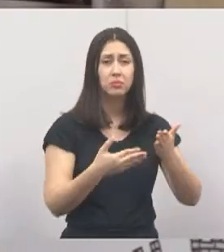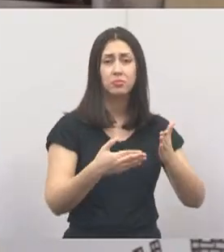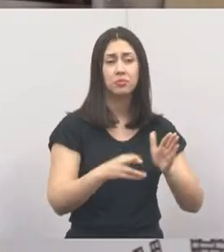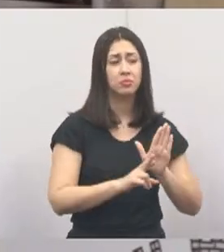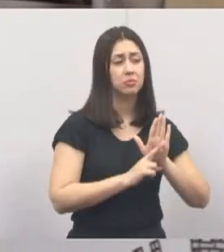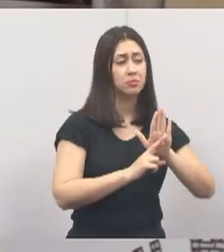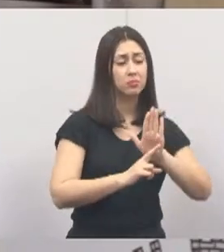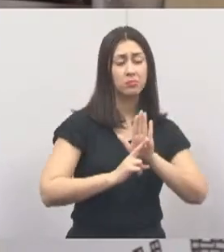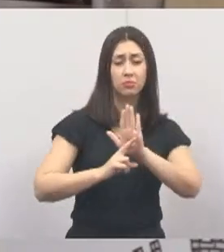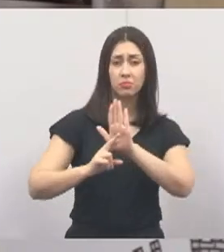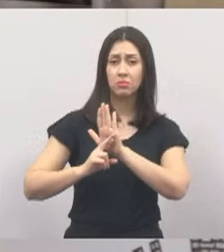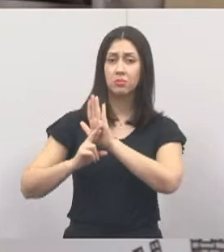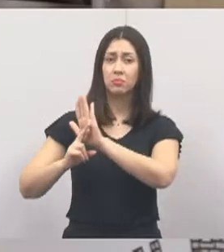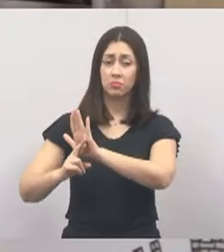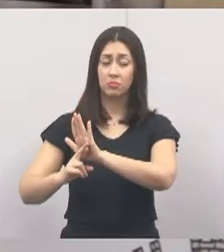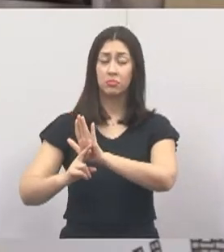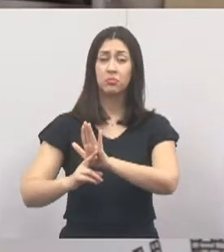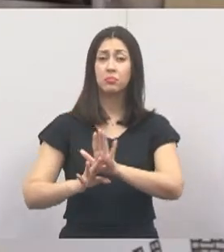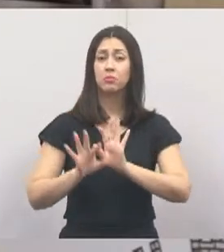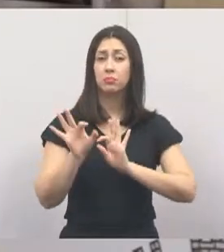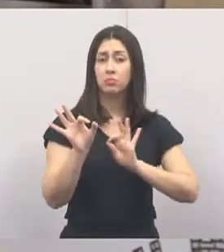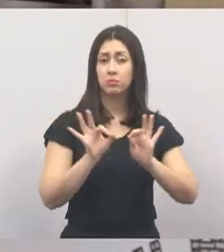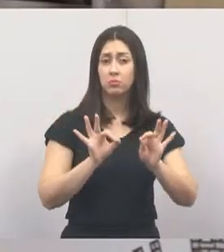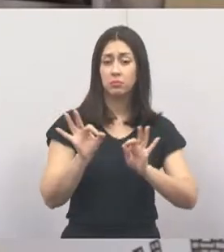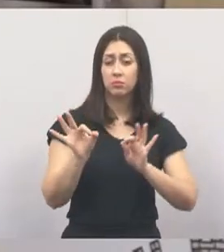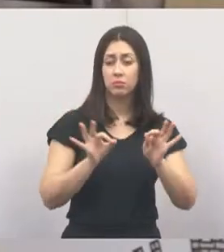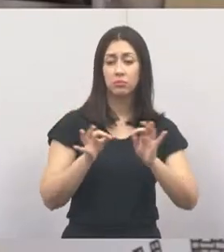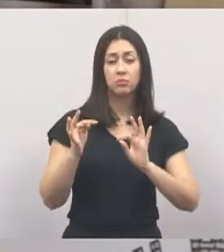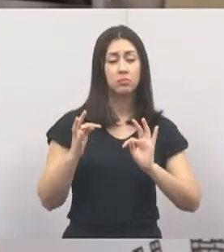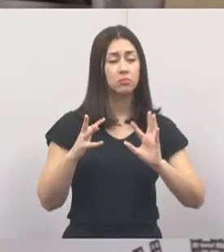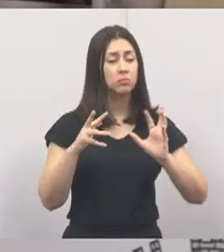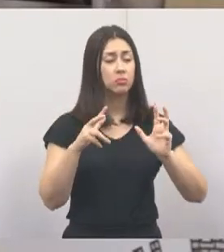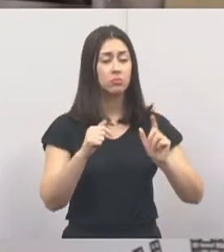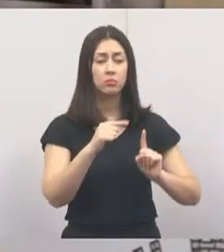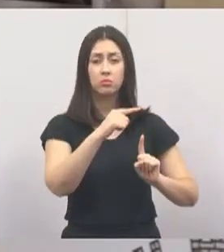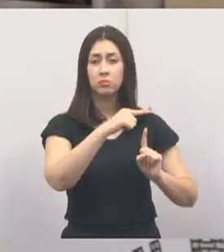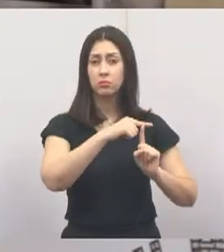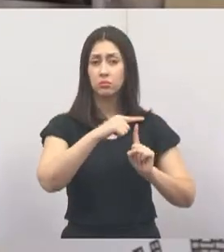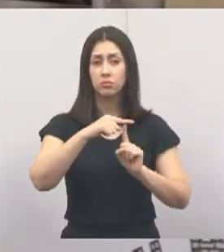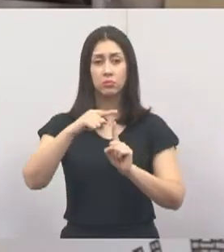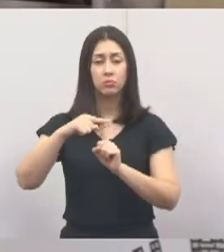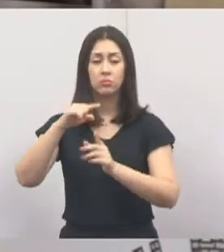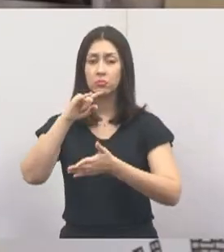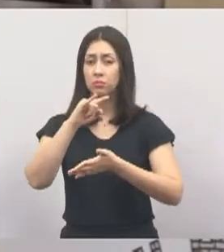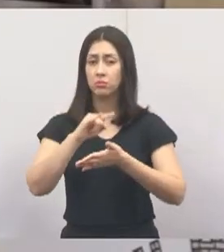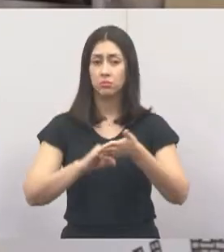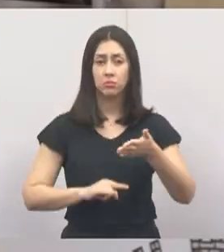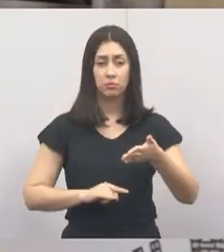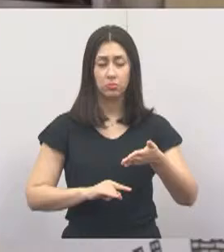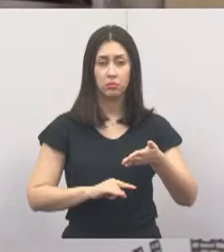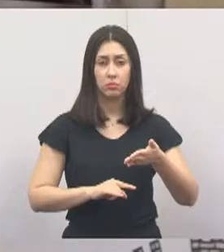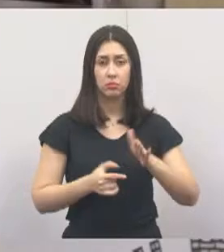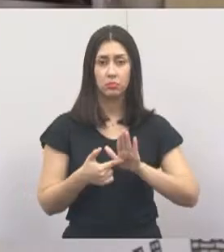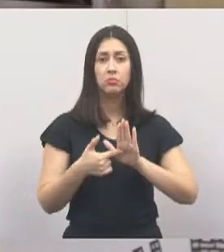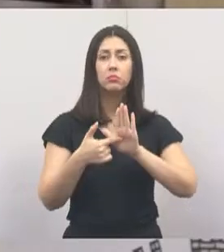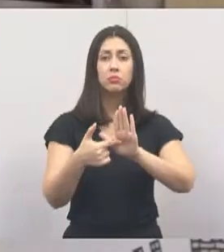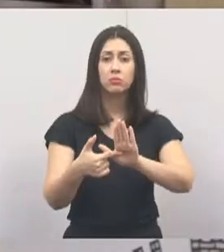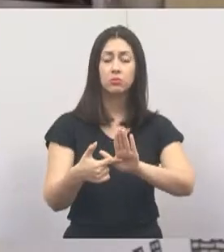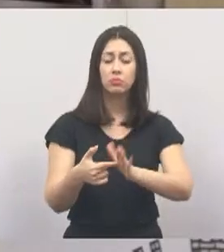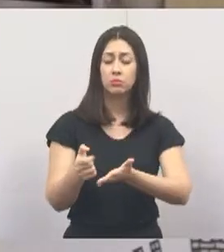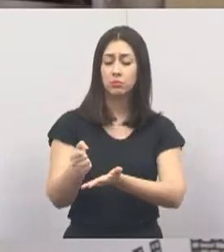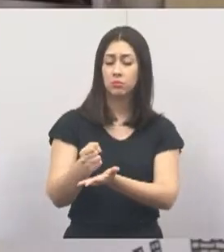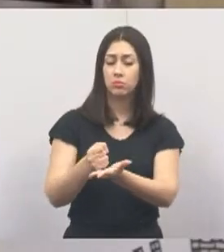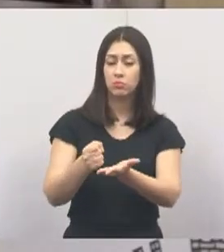da Câmara, para registrar todos os tipos documentais emitidos, tendo como